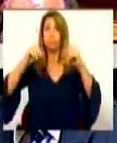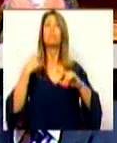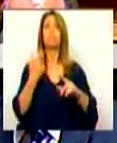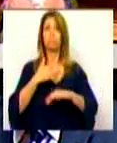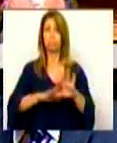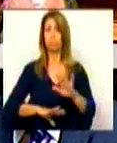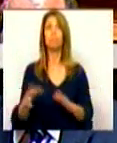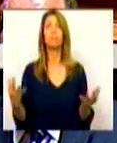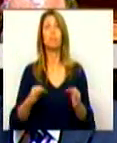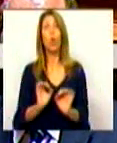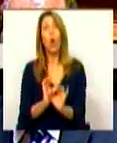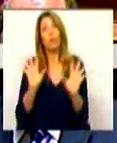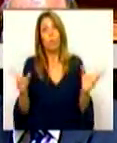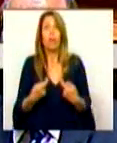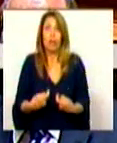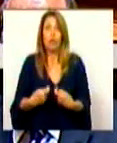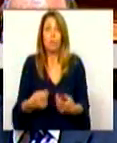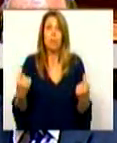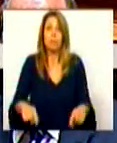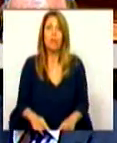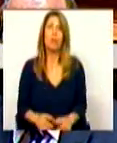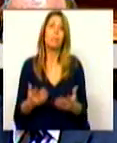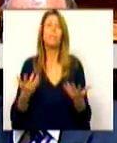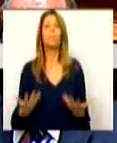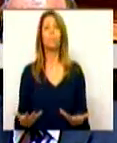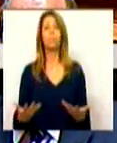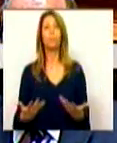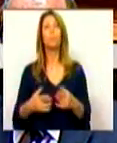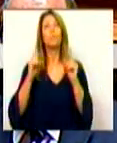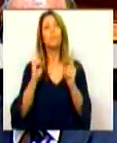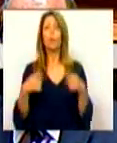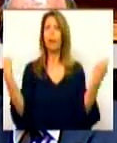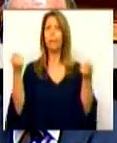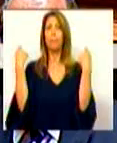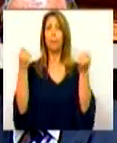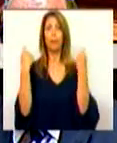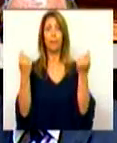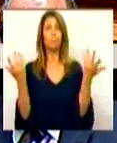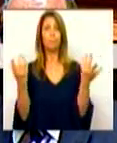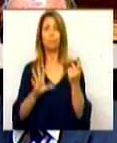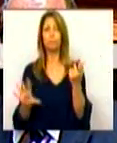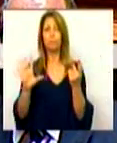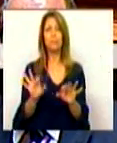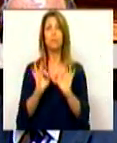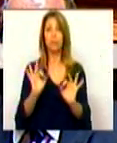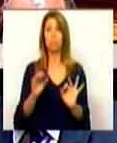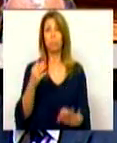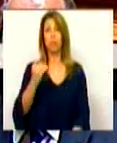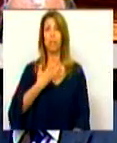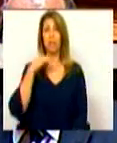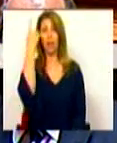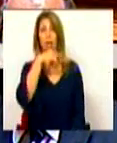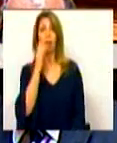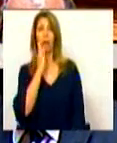nós, obviamente com despesa. Mas agora, tendo entrado em modo de campanha eleitoral, o PSD tem duas caras. E para